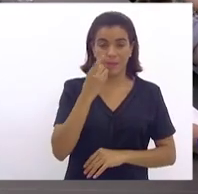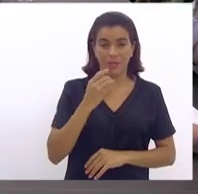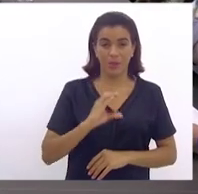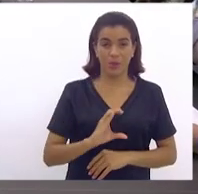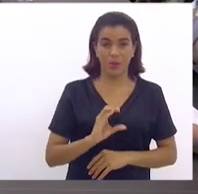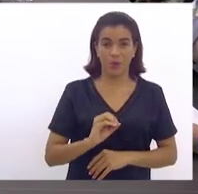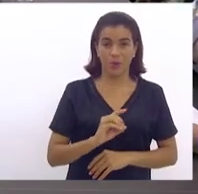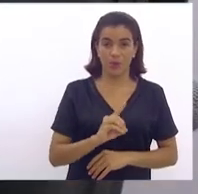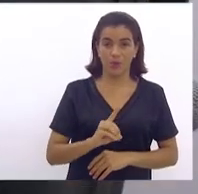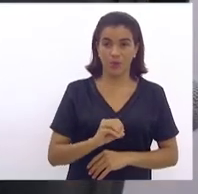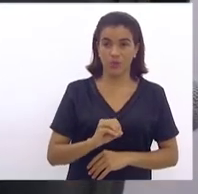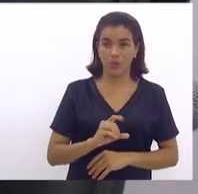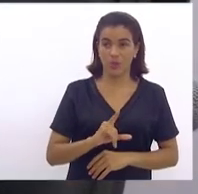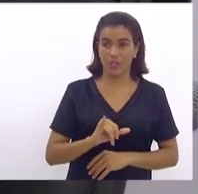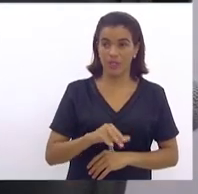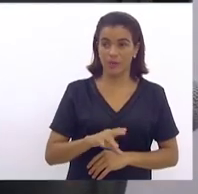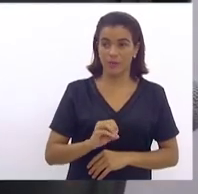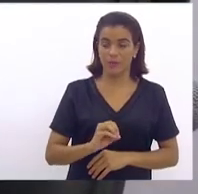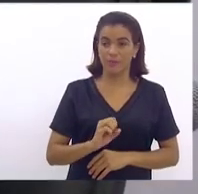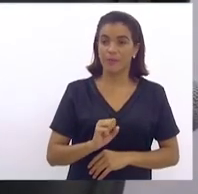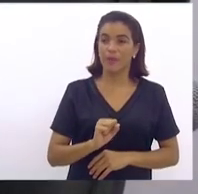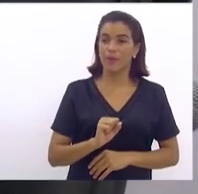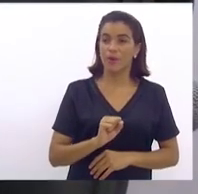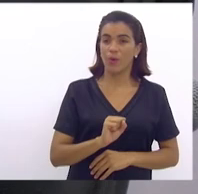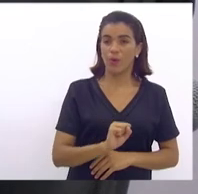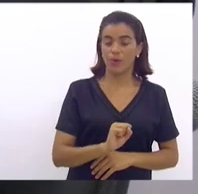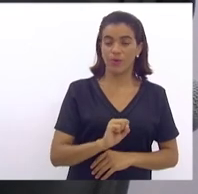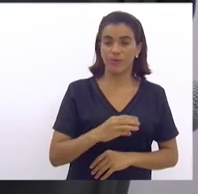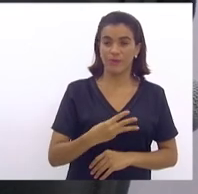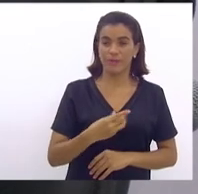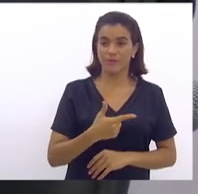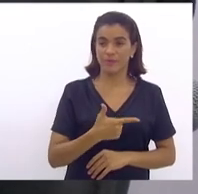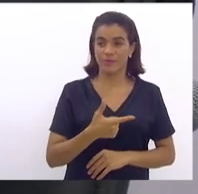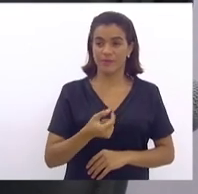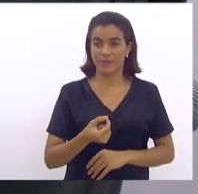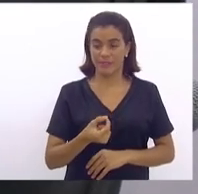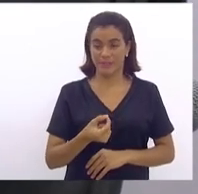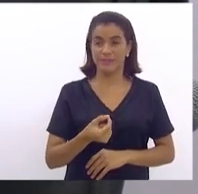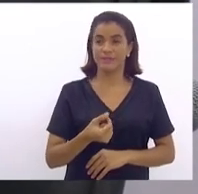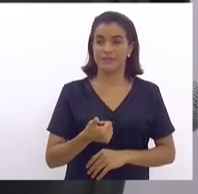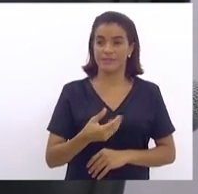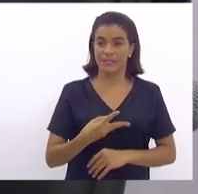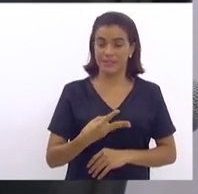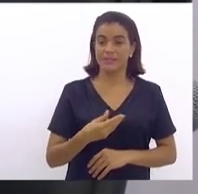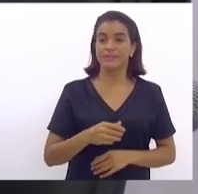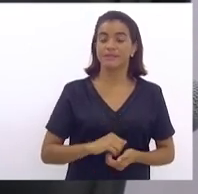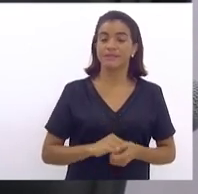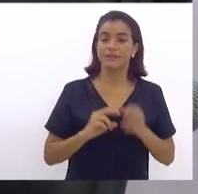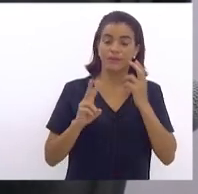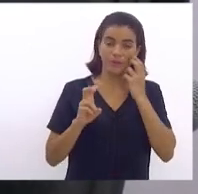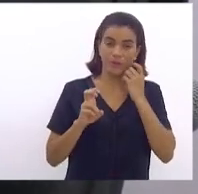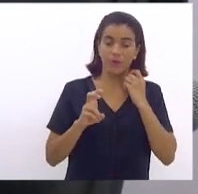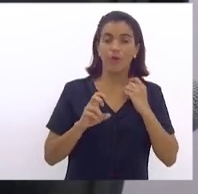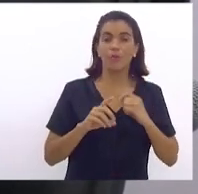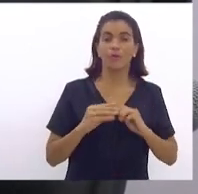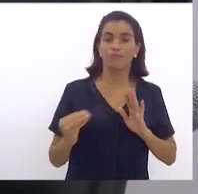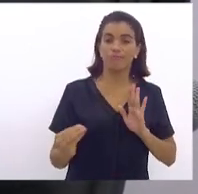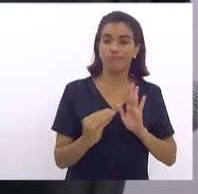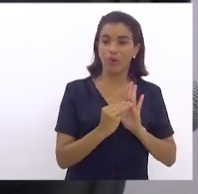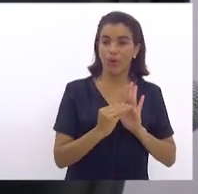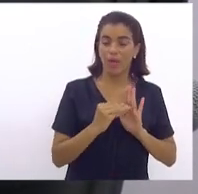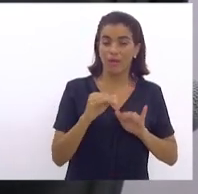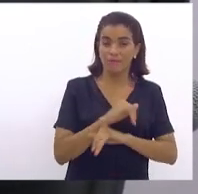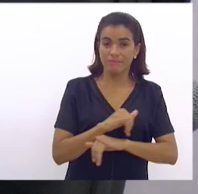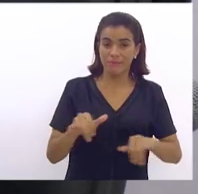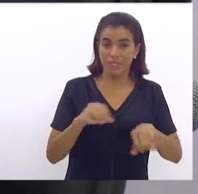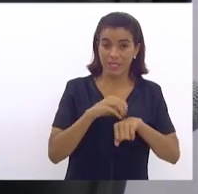Cozzolino. 35 é o PL 183, de 23, de autoria do deputado Márcio Canella, que determina a fixação de aviso aos passageiros